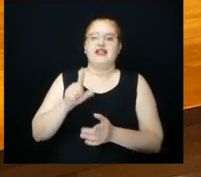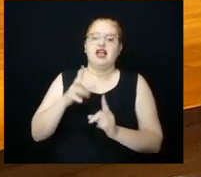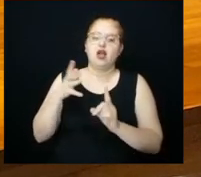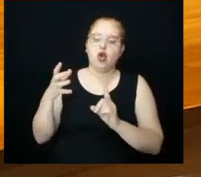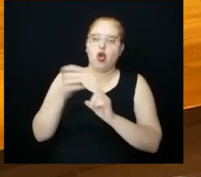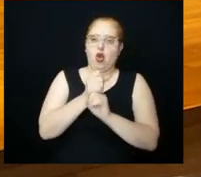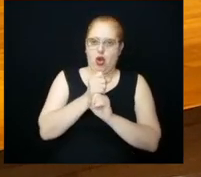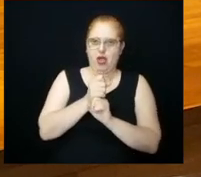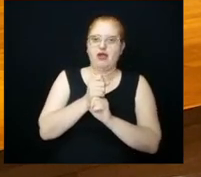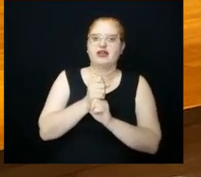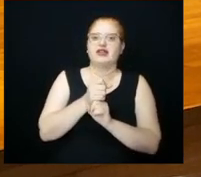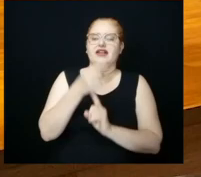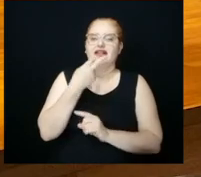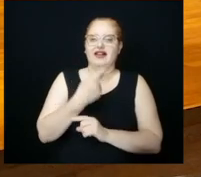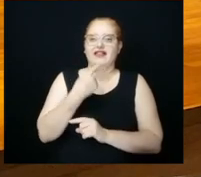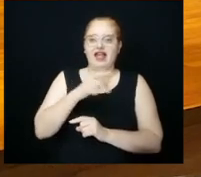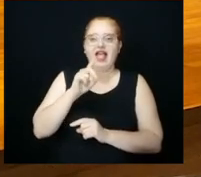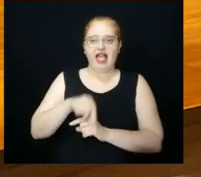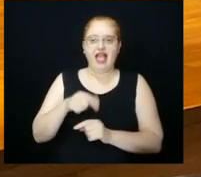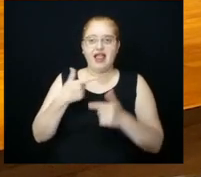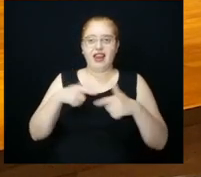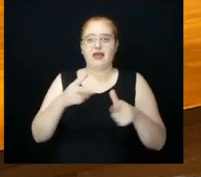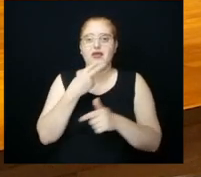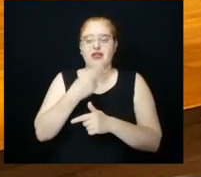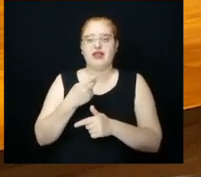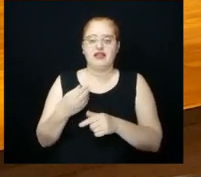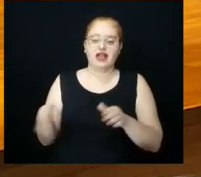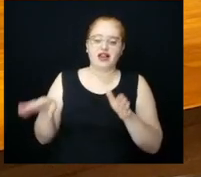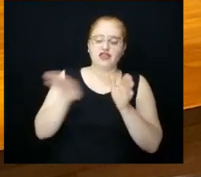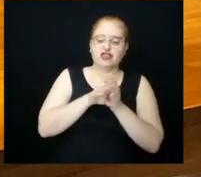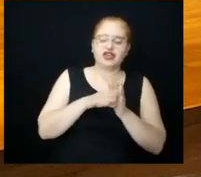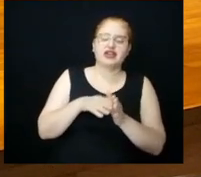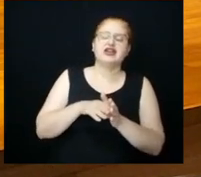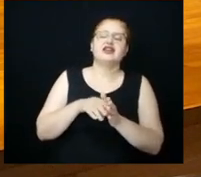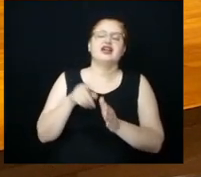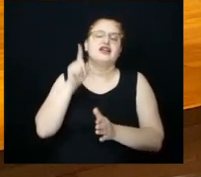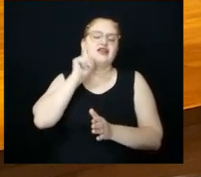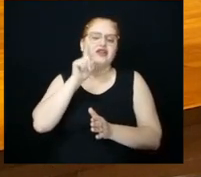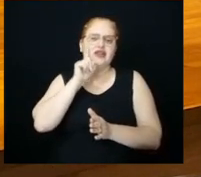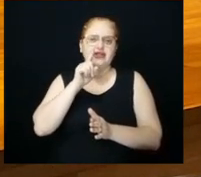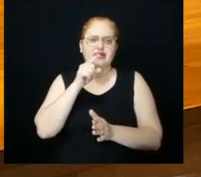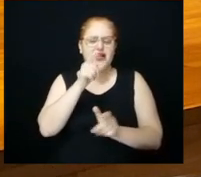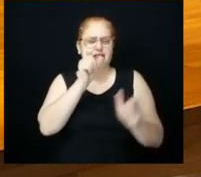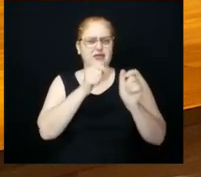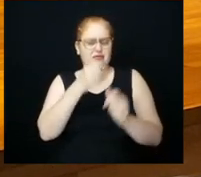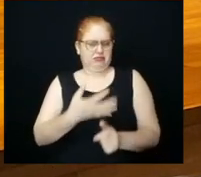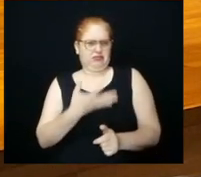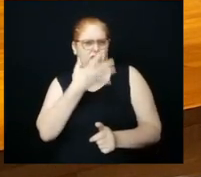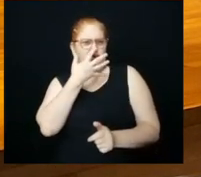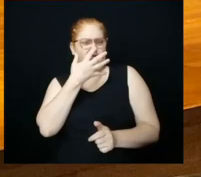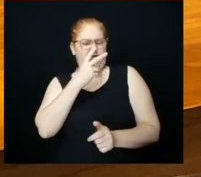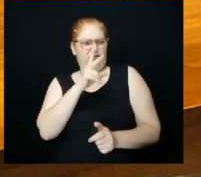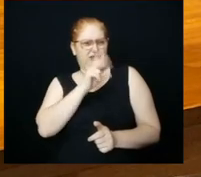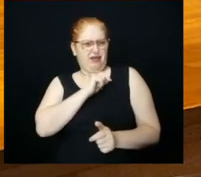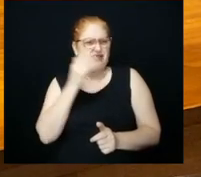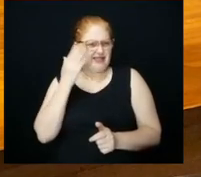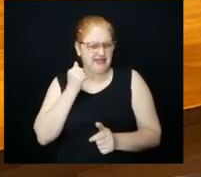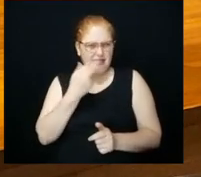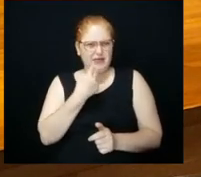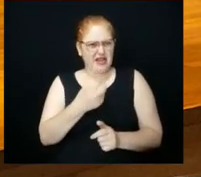tempo, é o inglês, e ela chega nos Estados Unidos e as pessoas se surpreendem que ela fala inglês. Ela